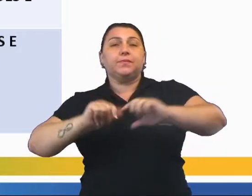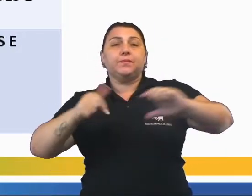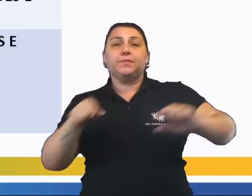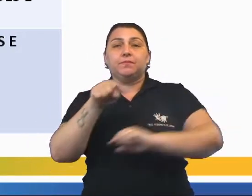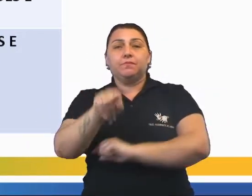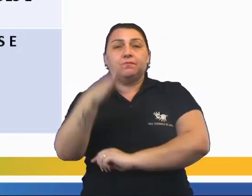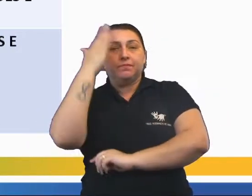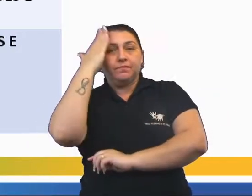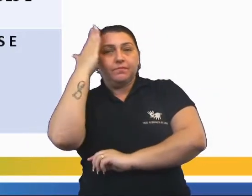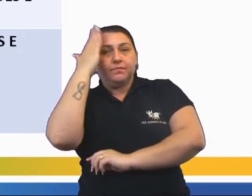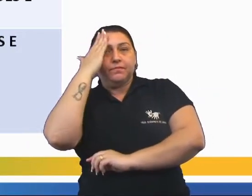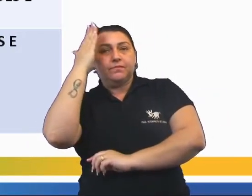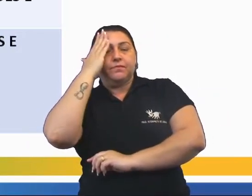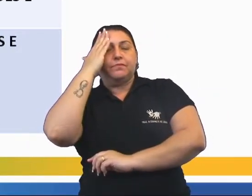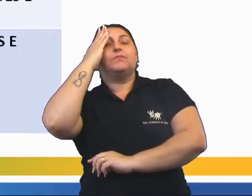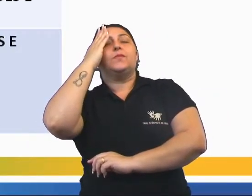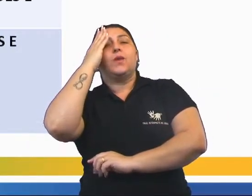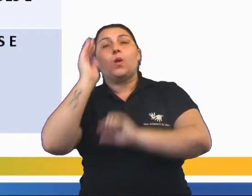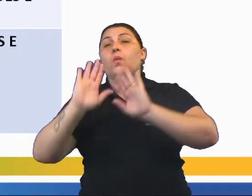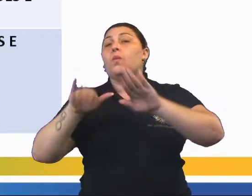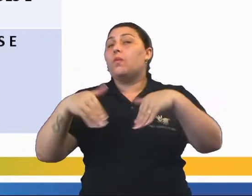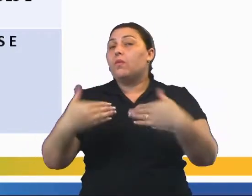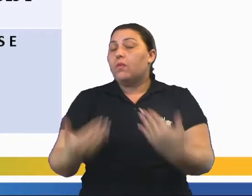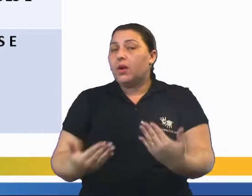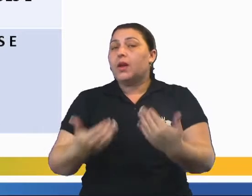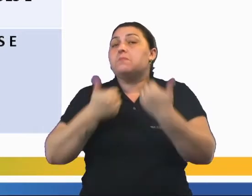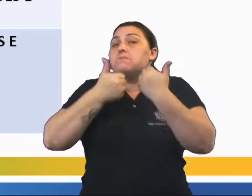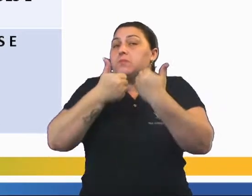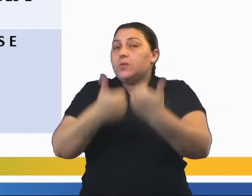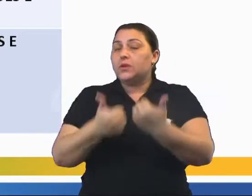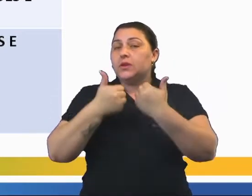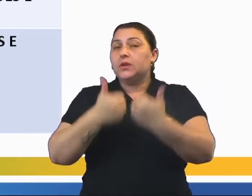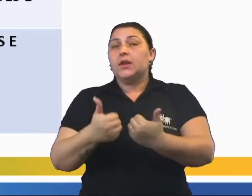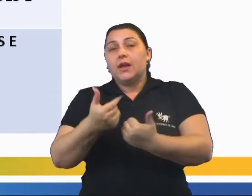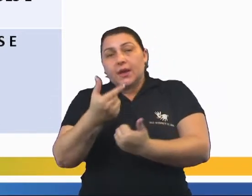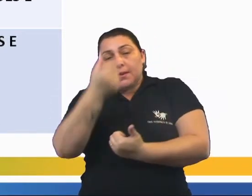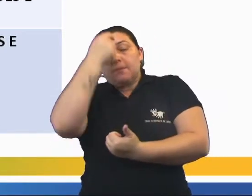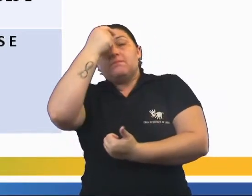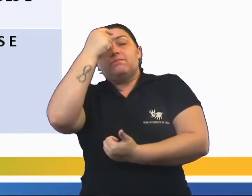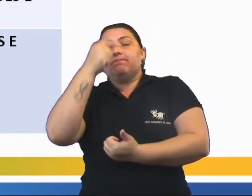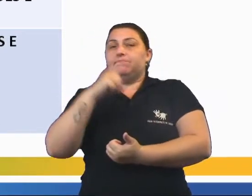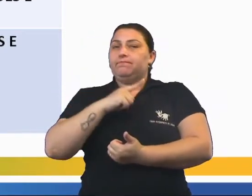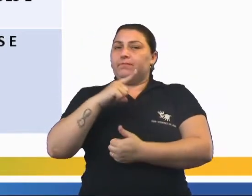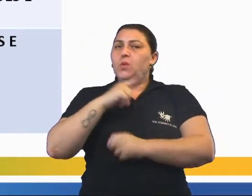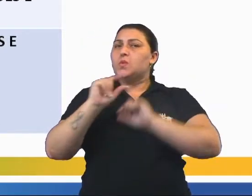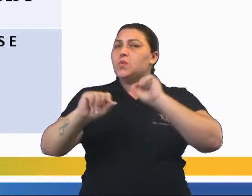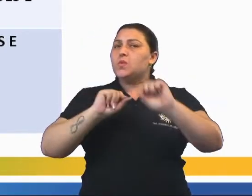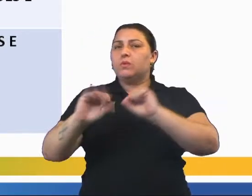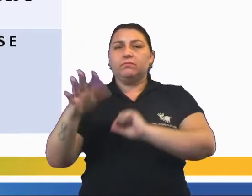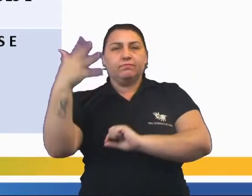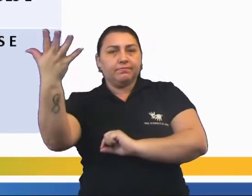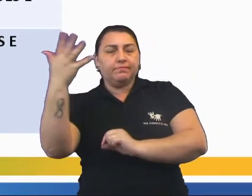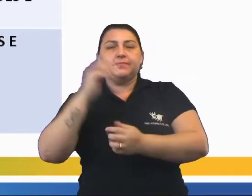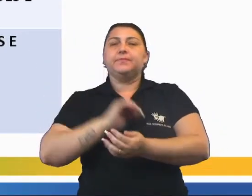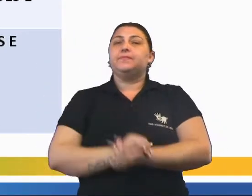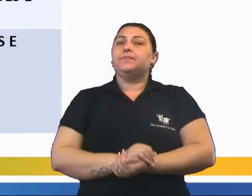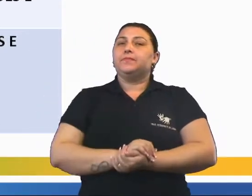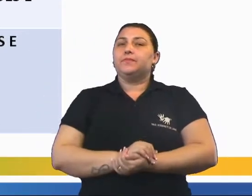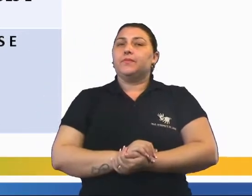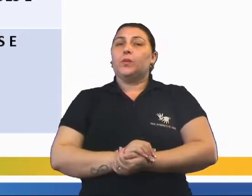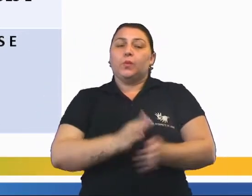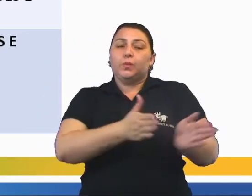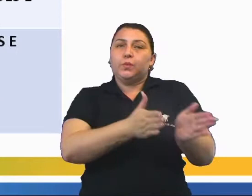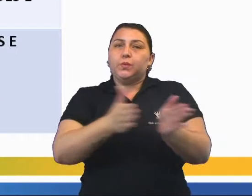você entender que fatos são esses, que marcas positivas são essas, que memórias são essas. E o que são acontecimentos? Fatos